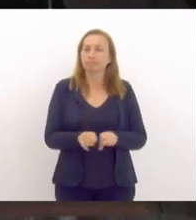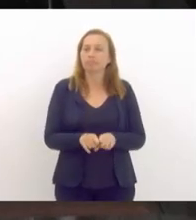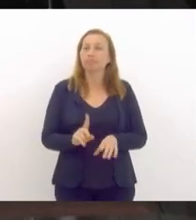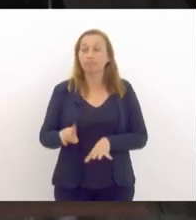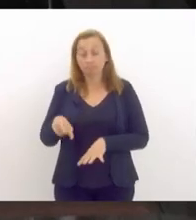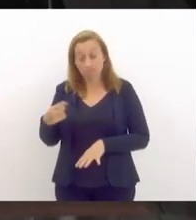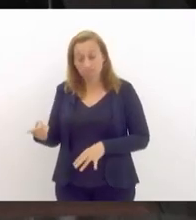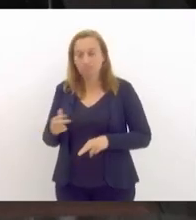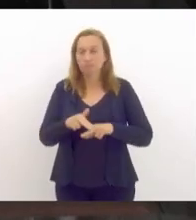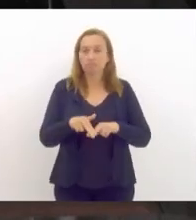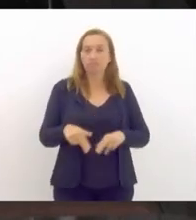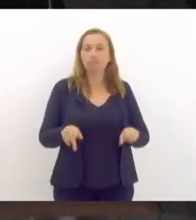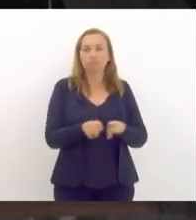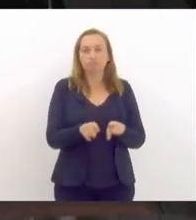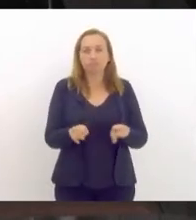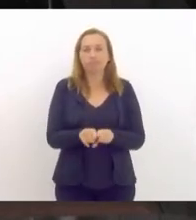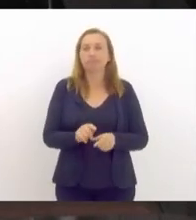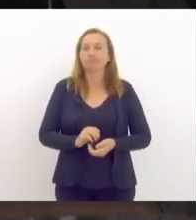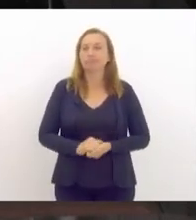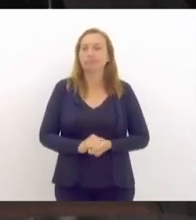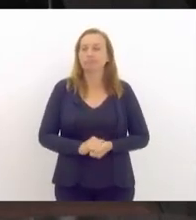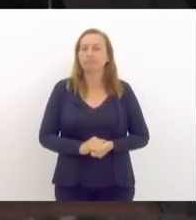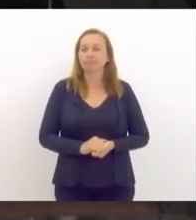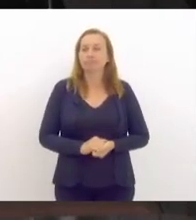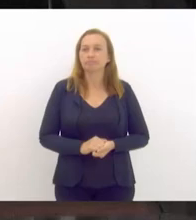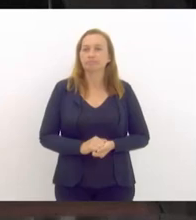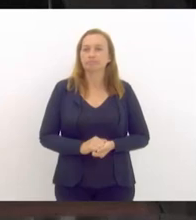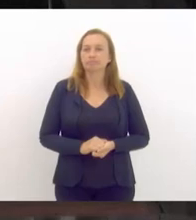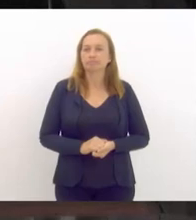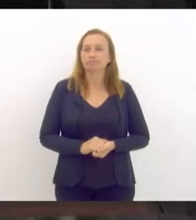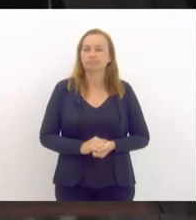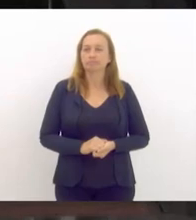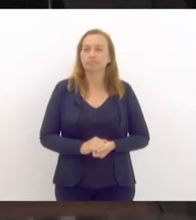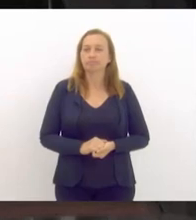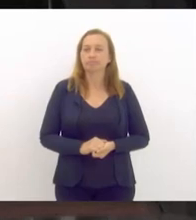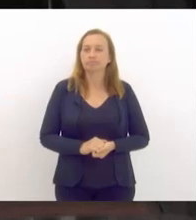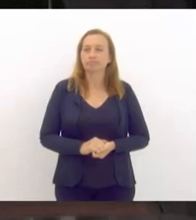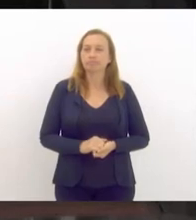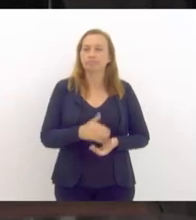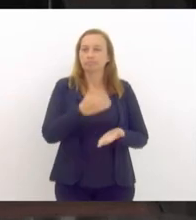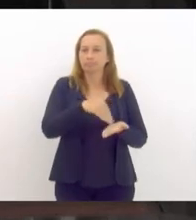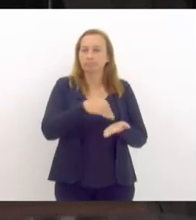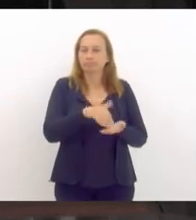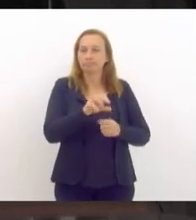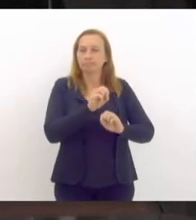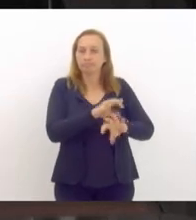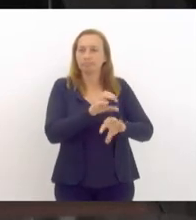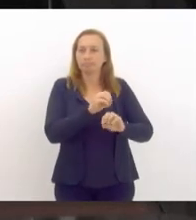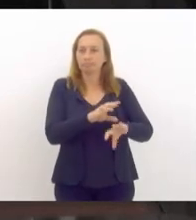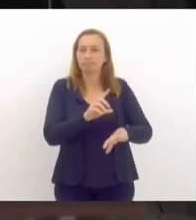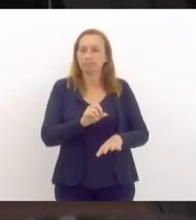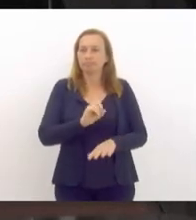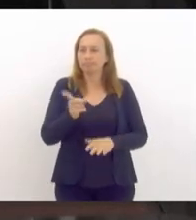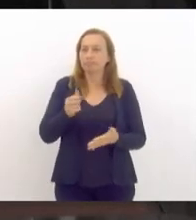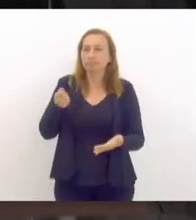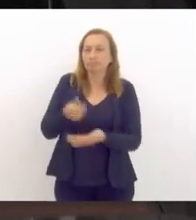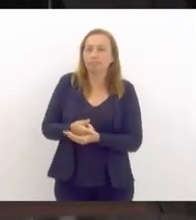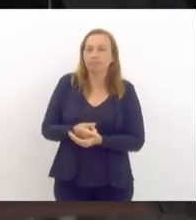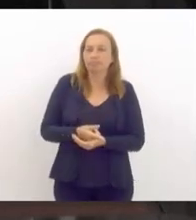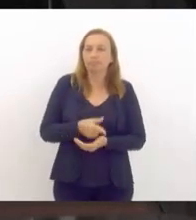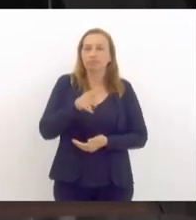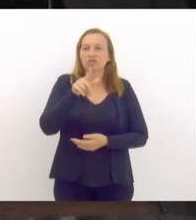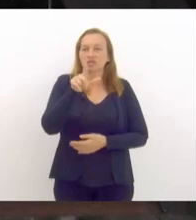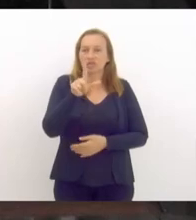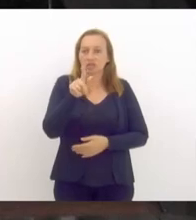outro motivo também é que essa Duque da calote e não paga a GLP de Fevereiro